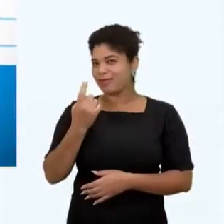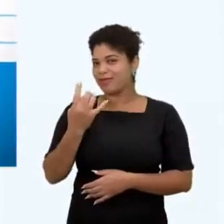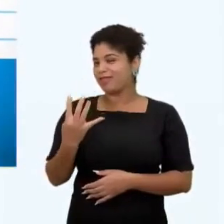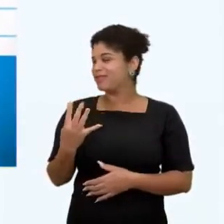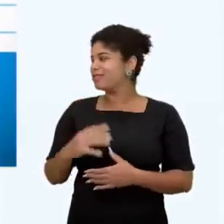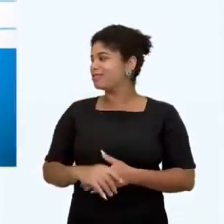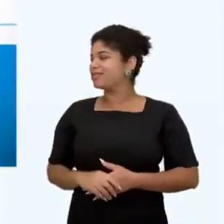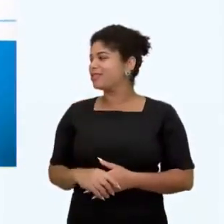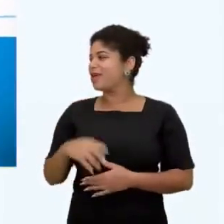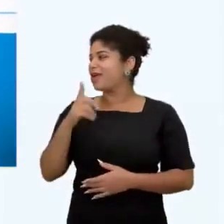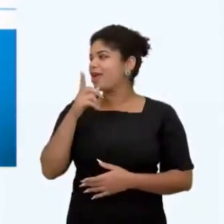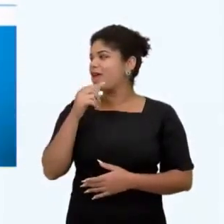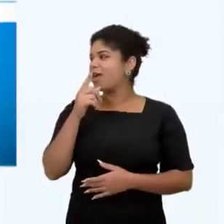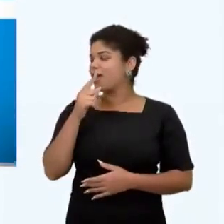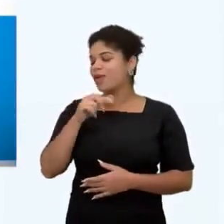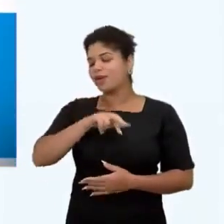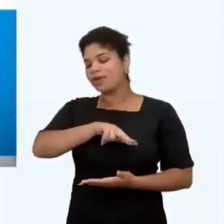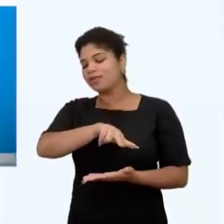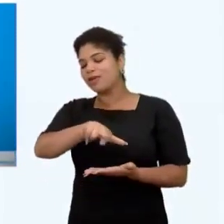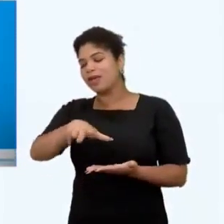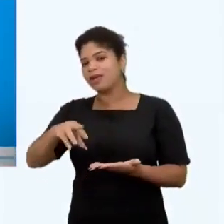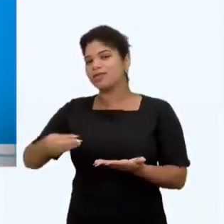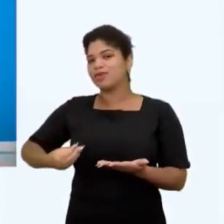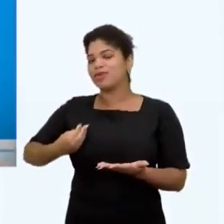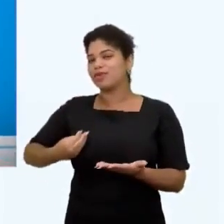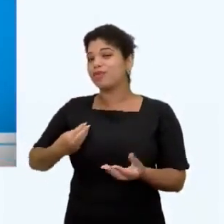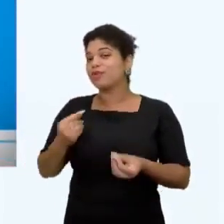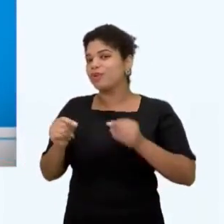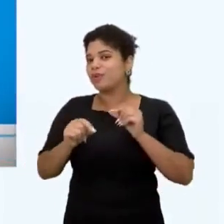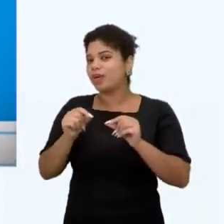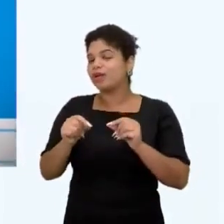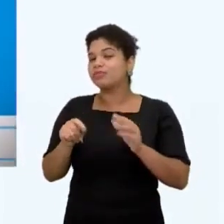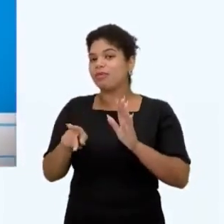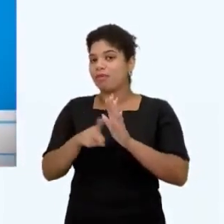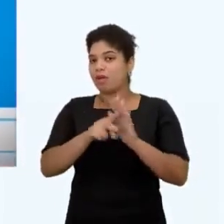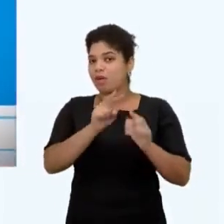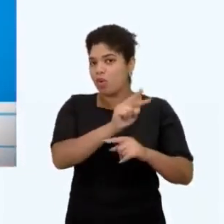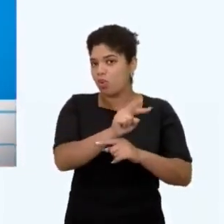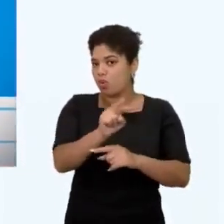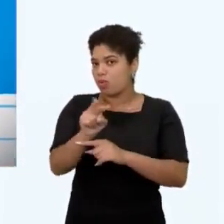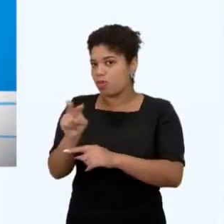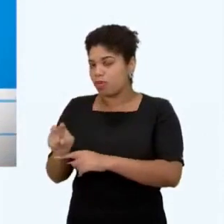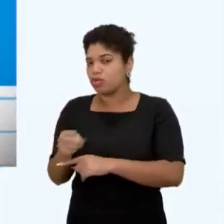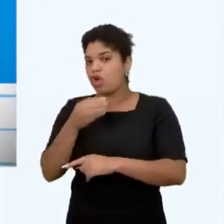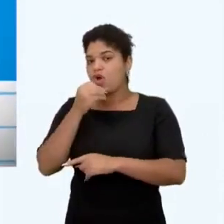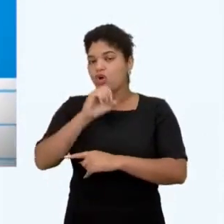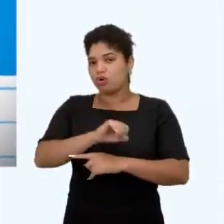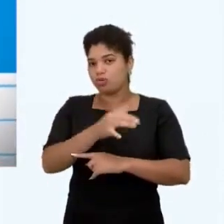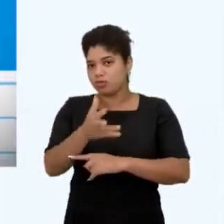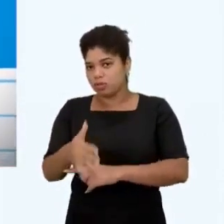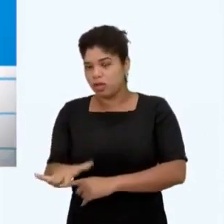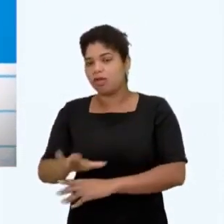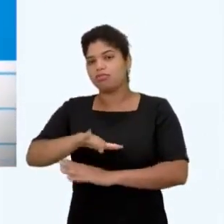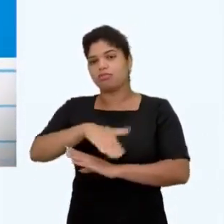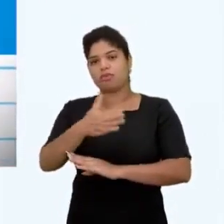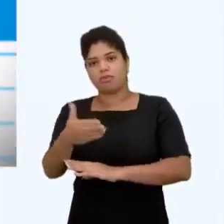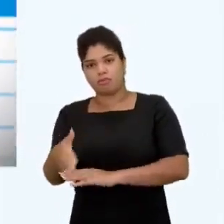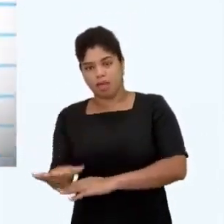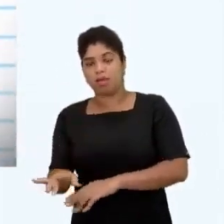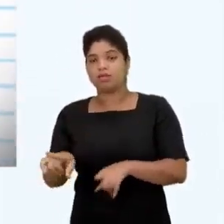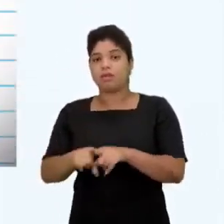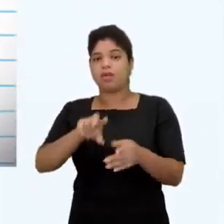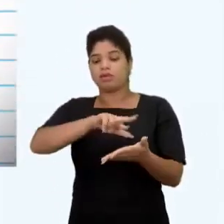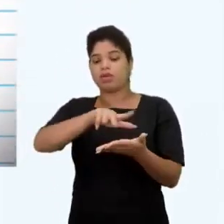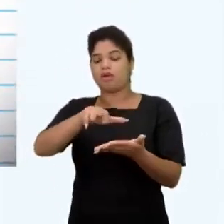na Água. Ele busca a conservação e uso sustentável dos oceanos, dos mares e dos recursos marinhos para o desenvolvimento